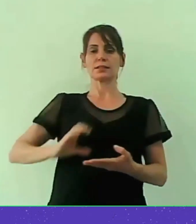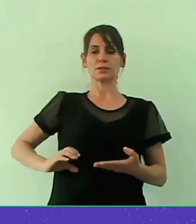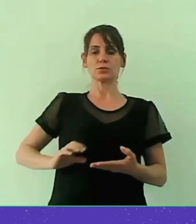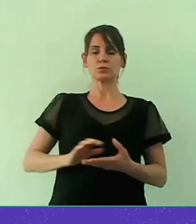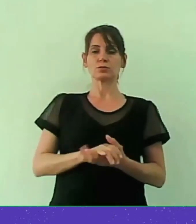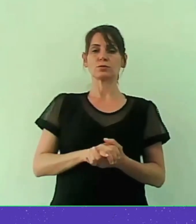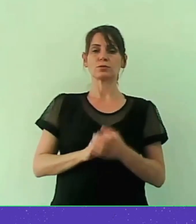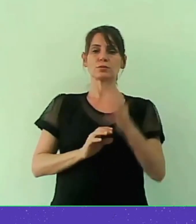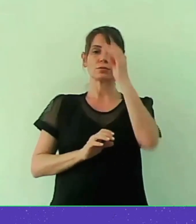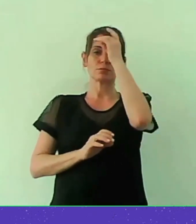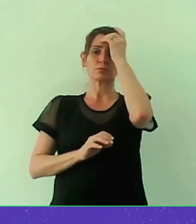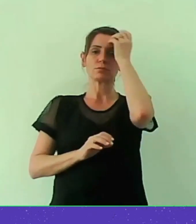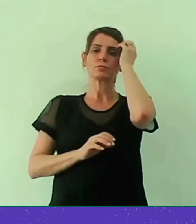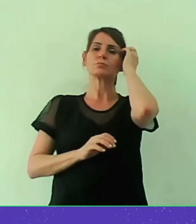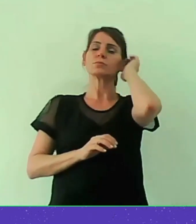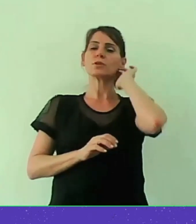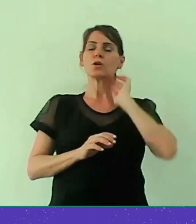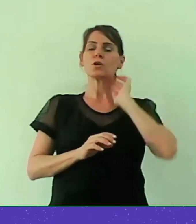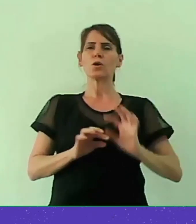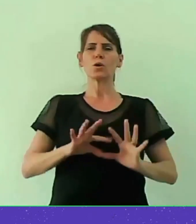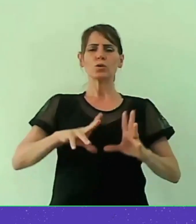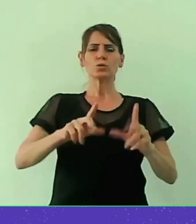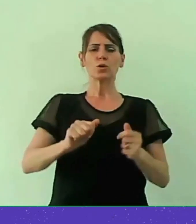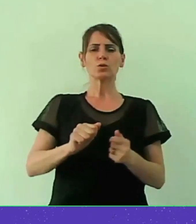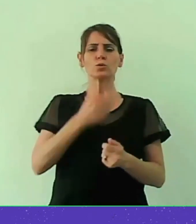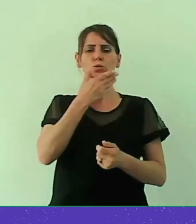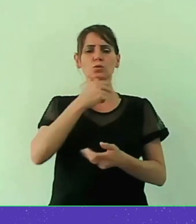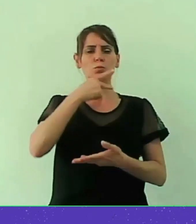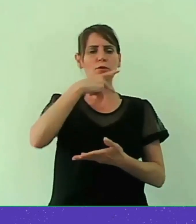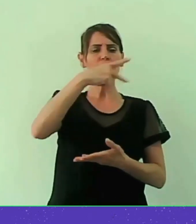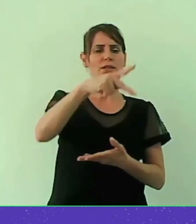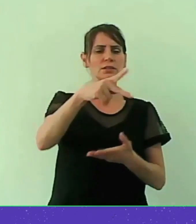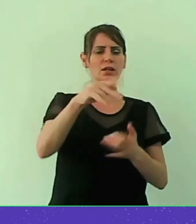os profetas do Antigo Testamento profetizaram.